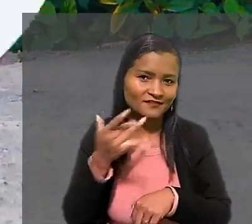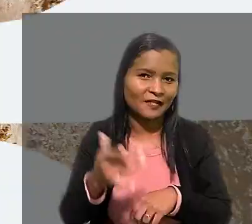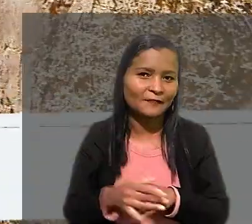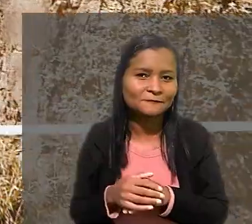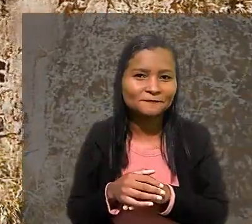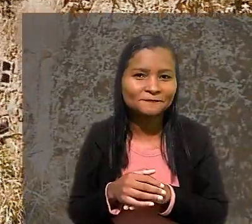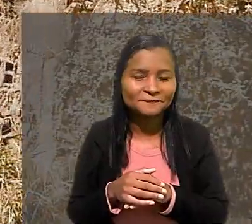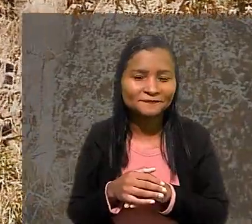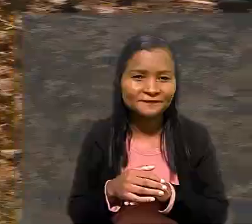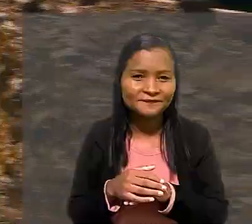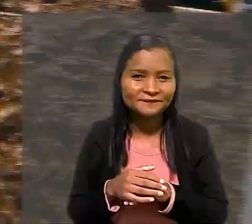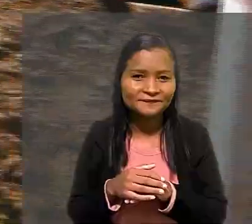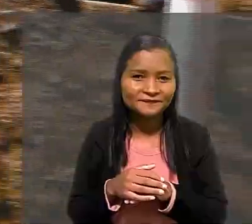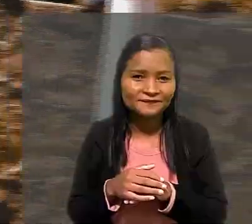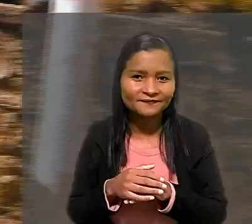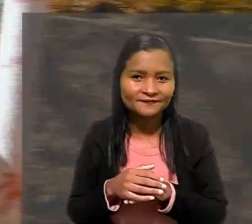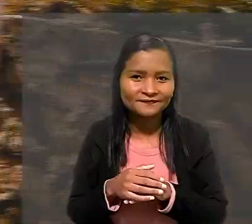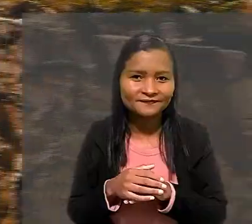vidas.